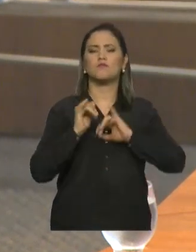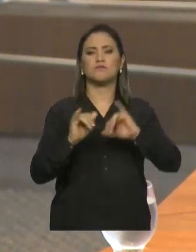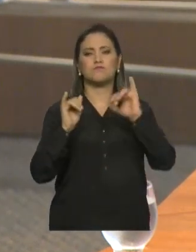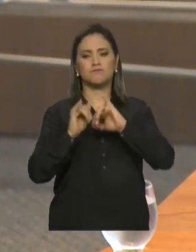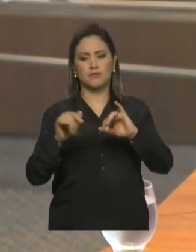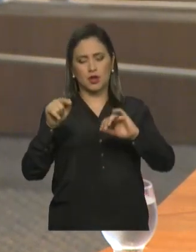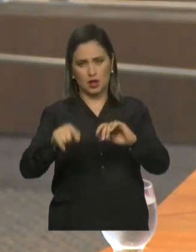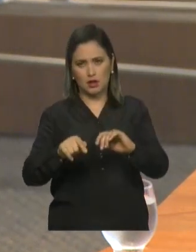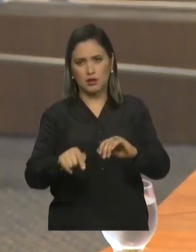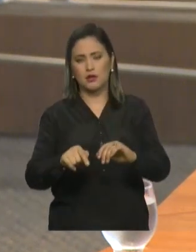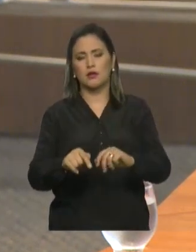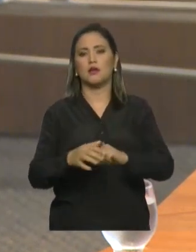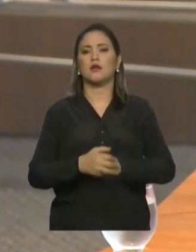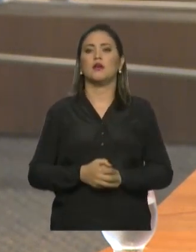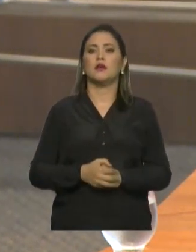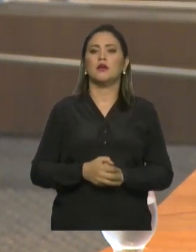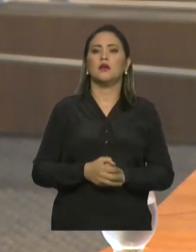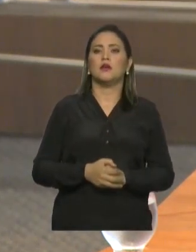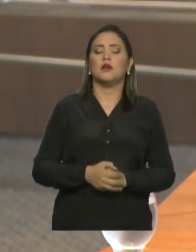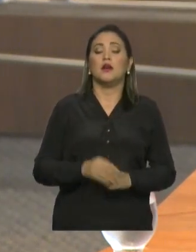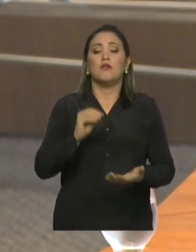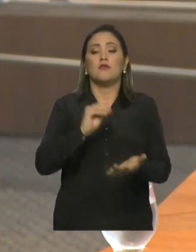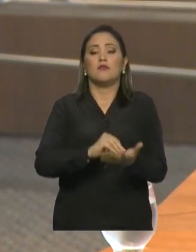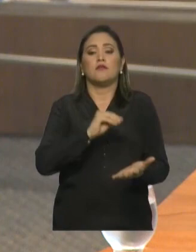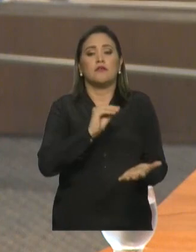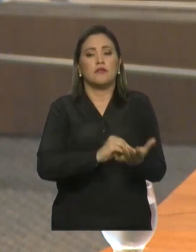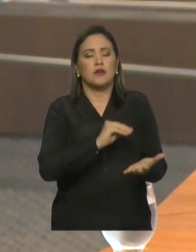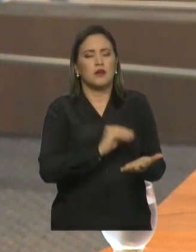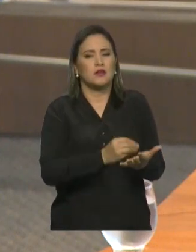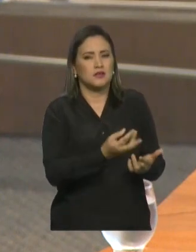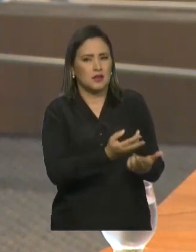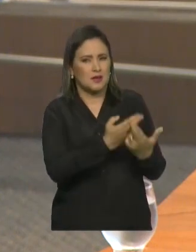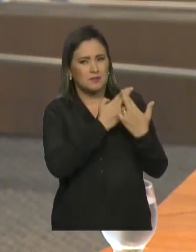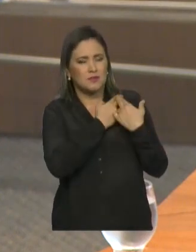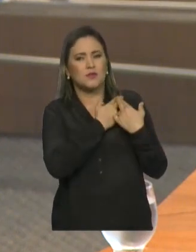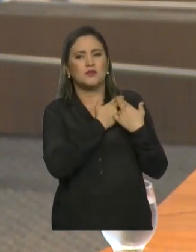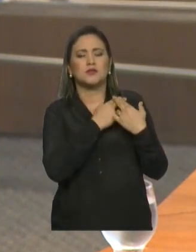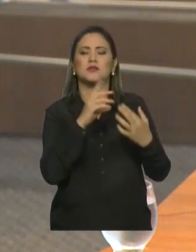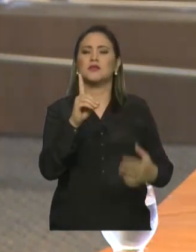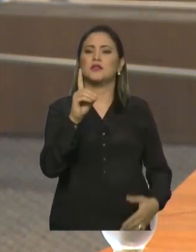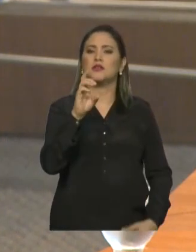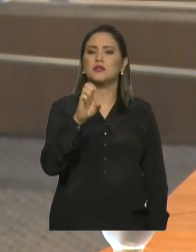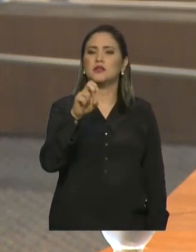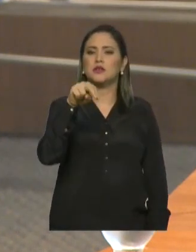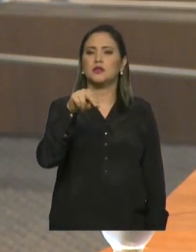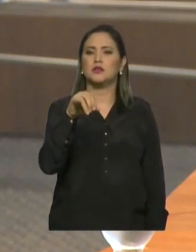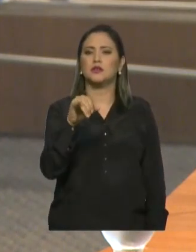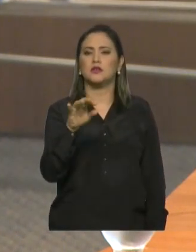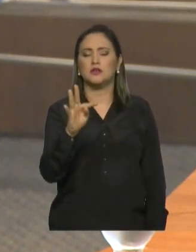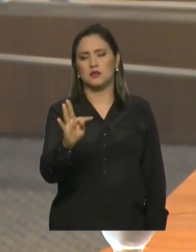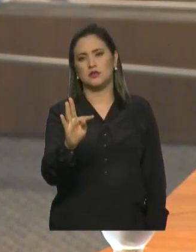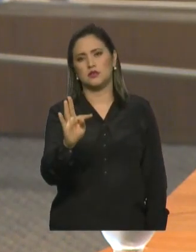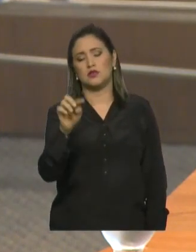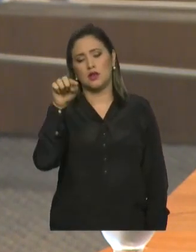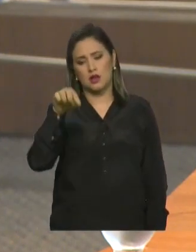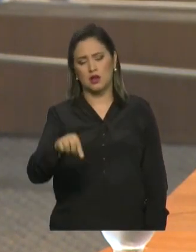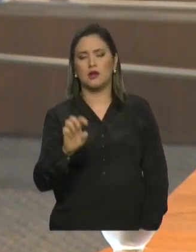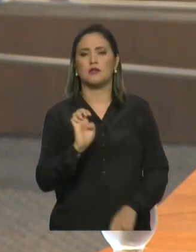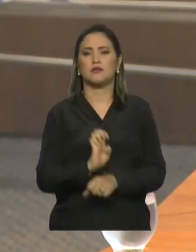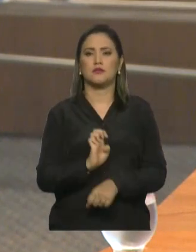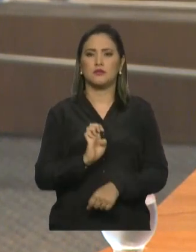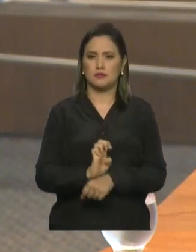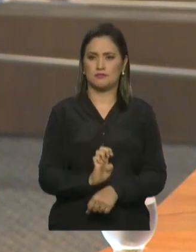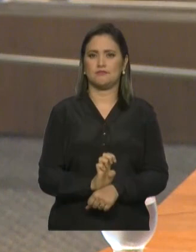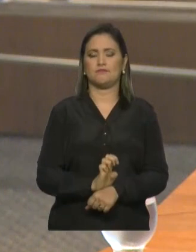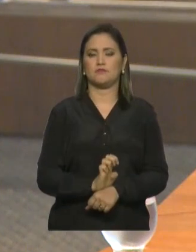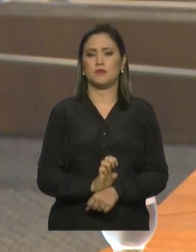a irresponsabilidade do DENIT no estado, deputado Edvaldo Holanda. Eu acho que Vossa Excelência,